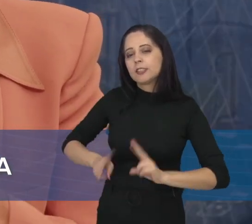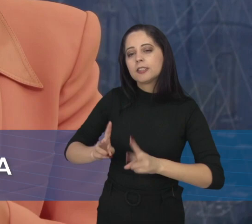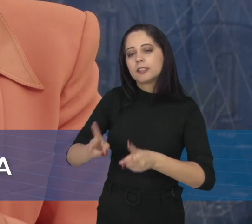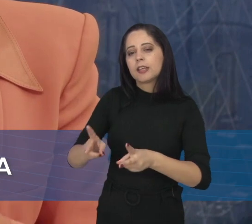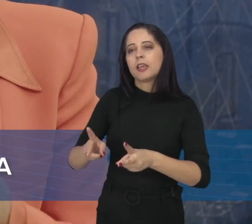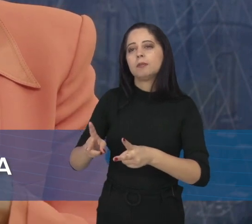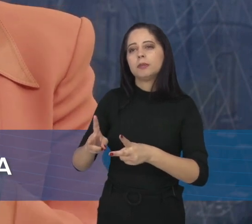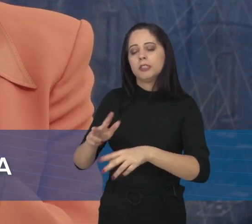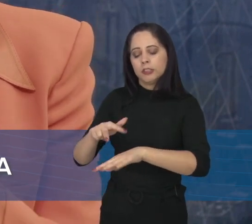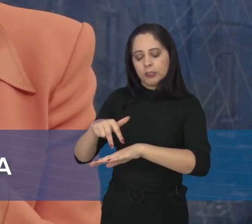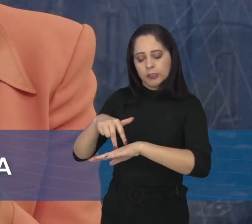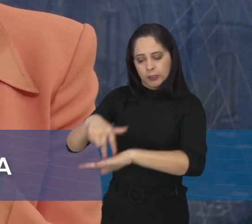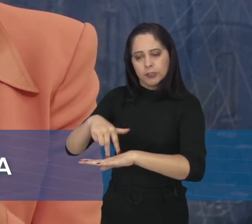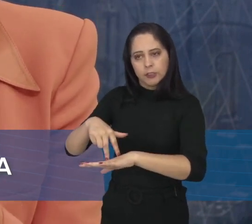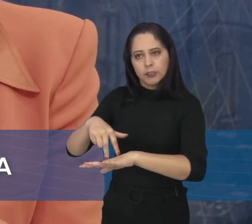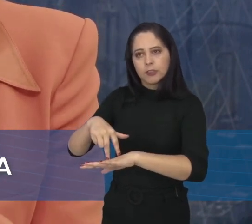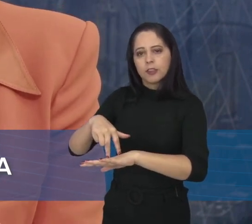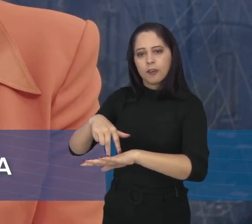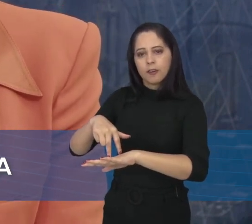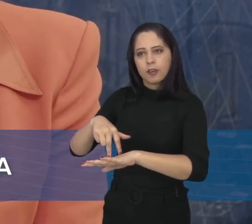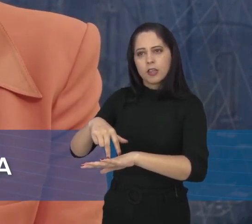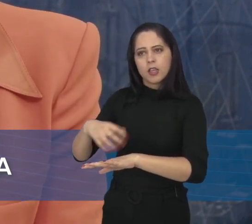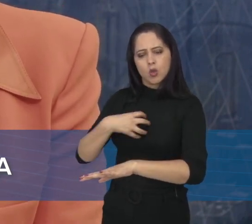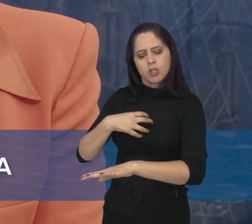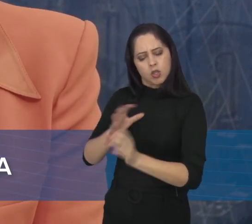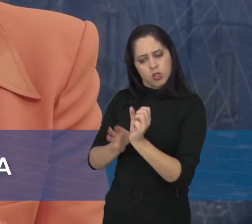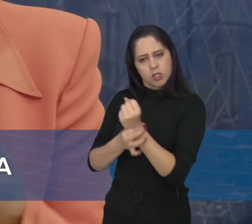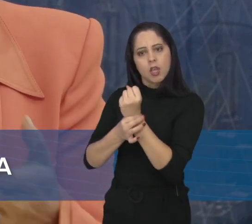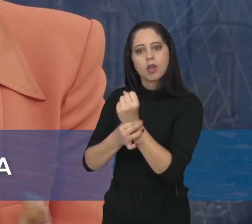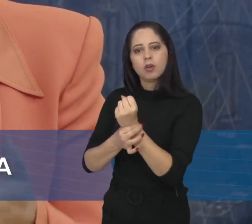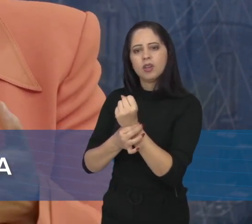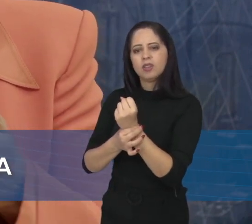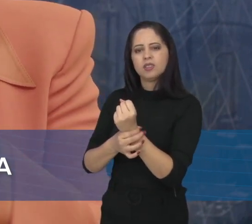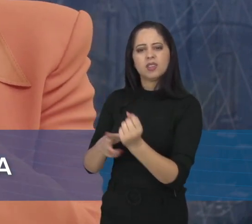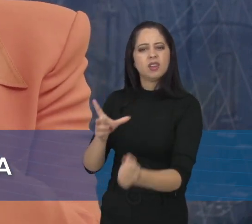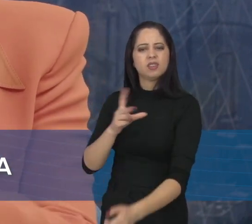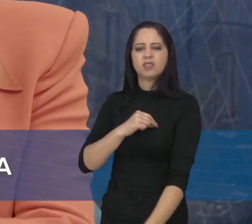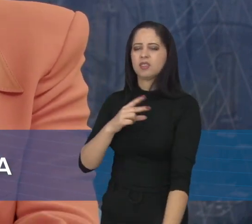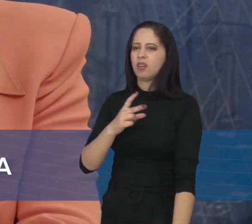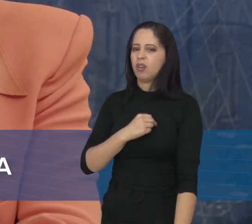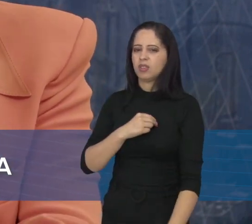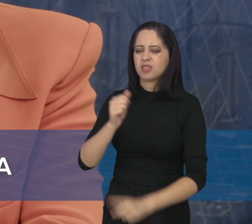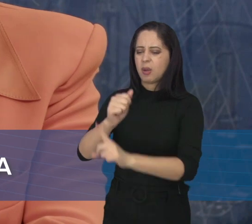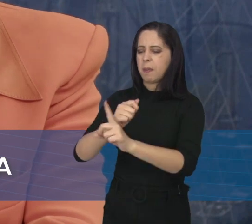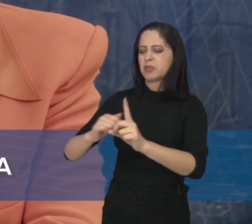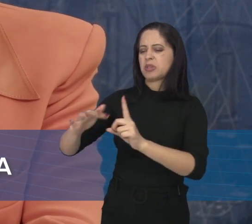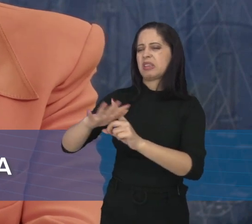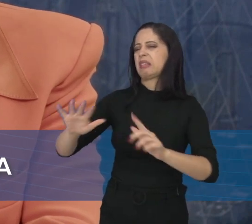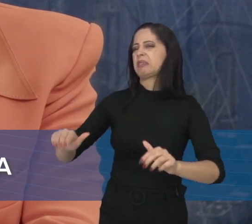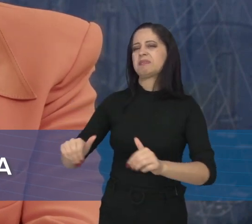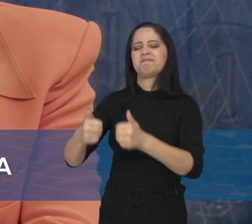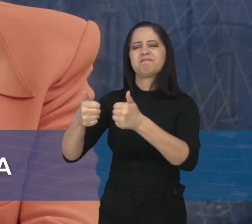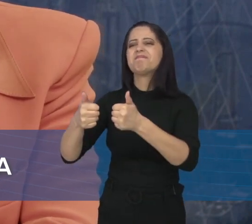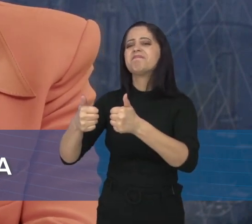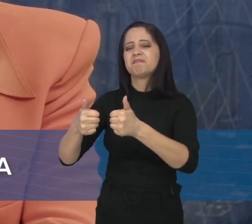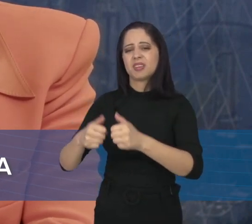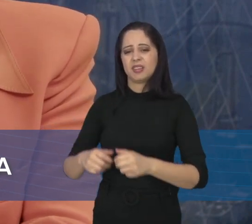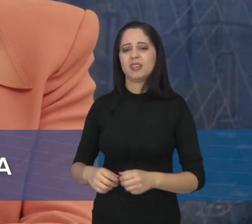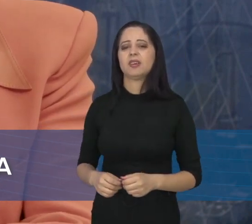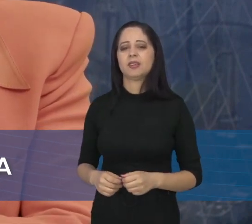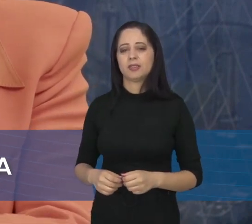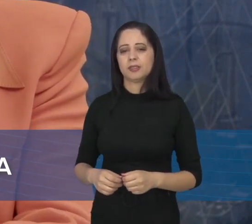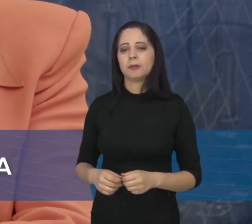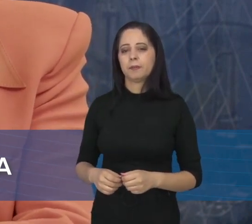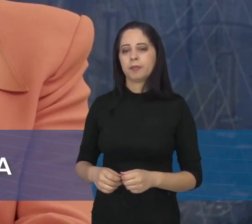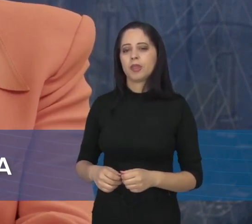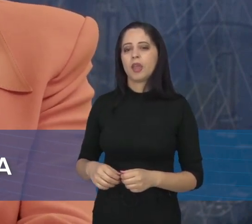ser firme, para sermos pessoas seguras, nossa, a gente ia garantir uma sociedade tão melhor, né? Então, eu